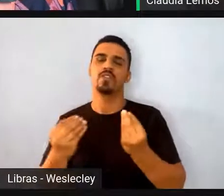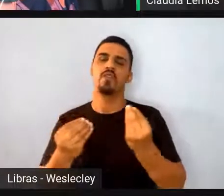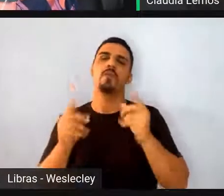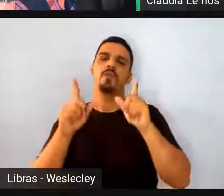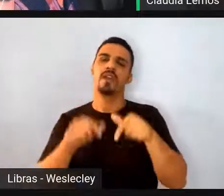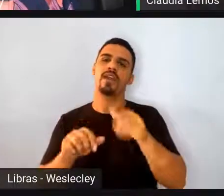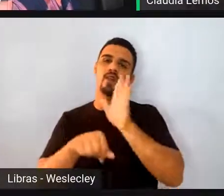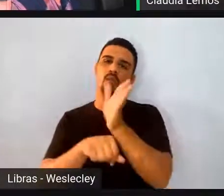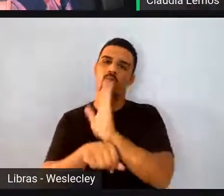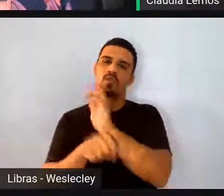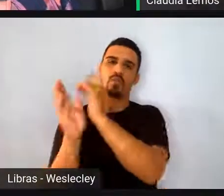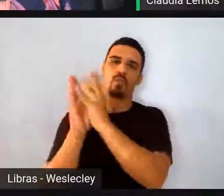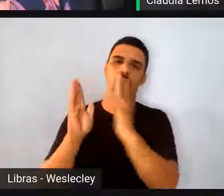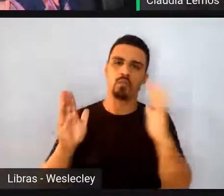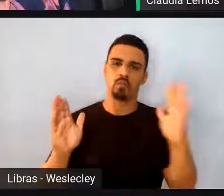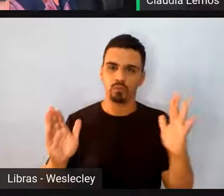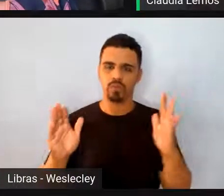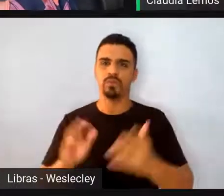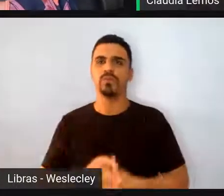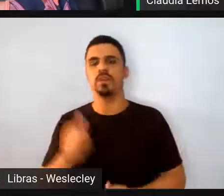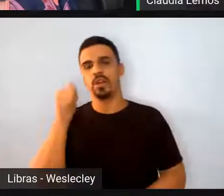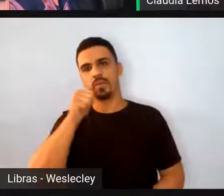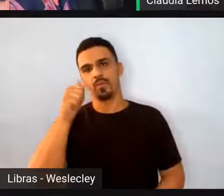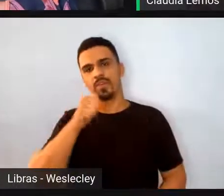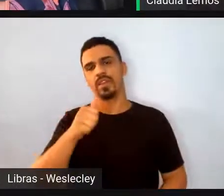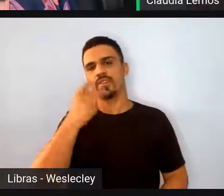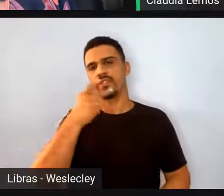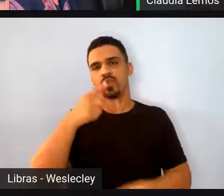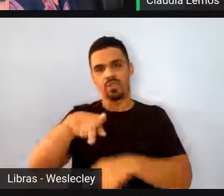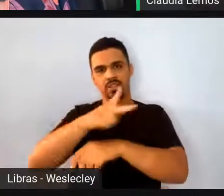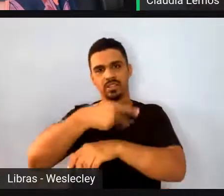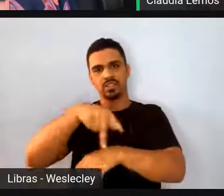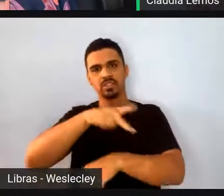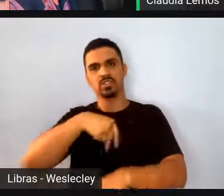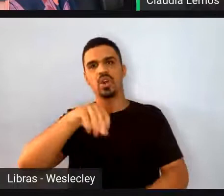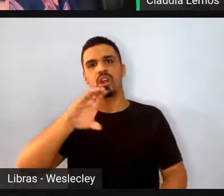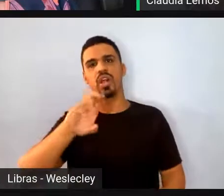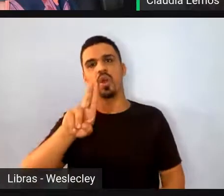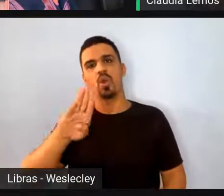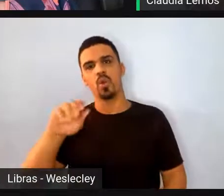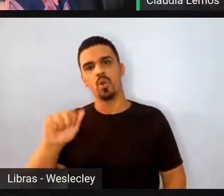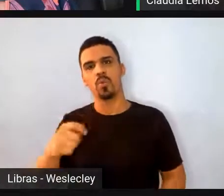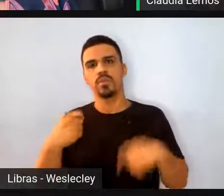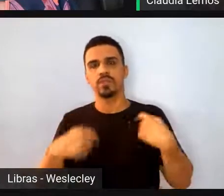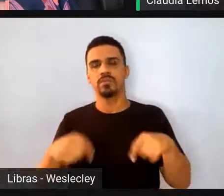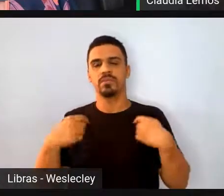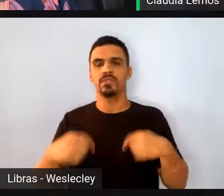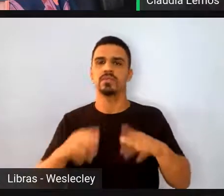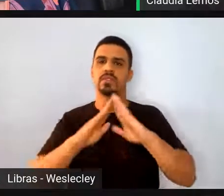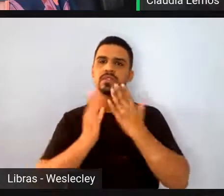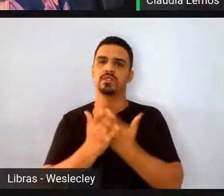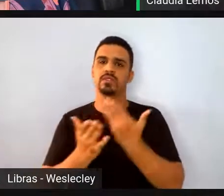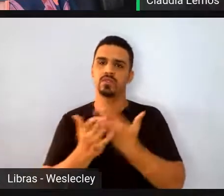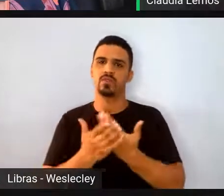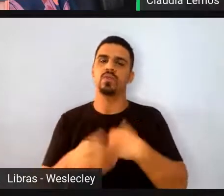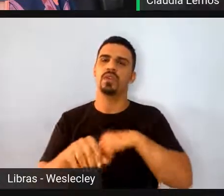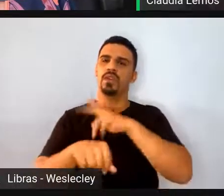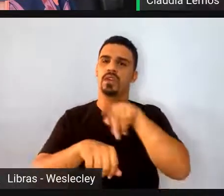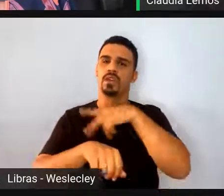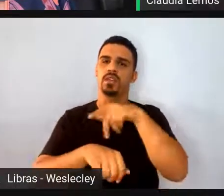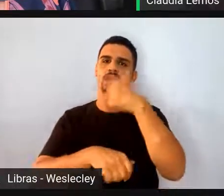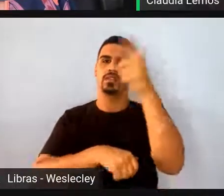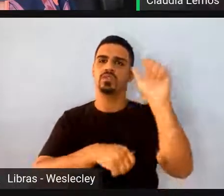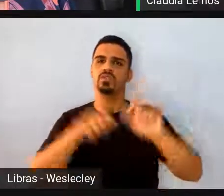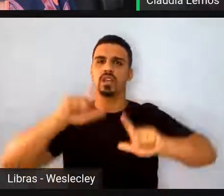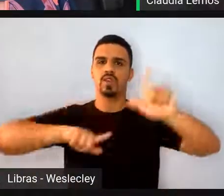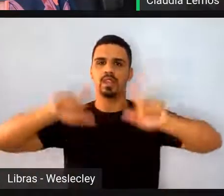comentou sobre a história de Cuba. Em Cuba, a imagem deve ser dirigida pela Escuela Internacional de Cine e Televisão, fundada